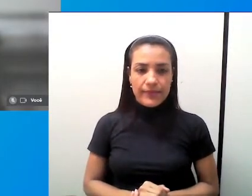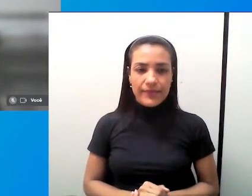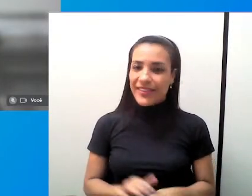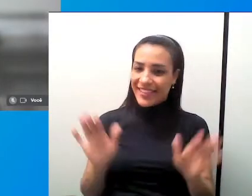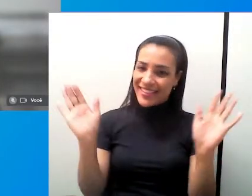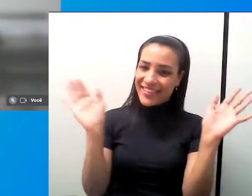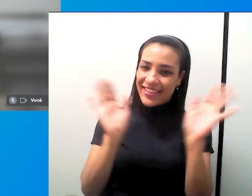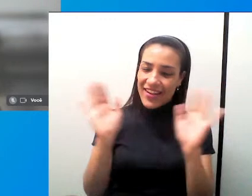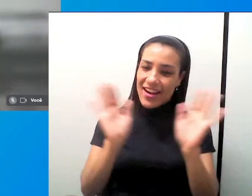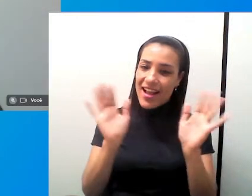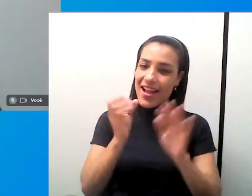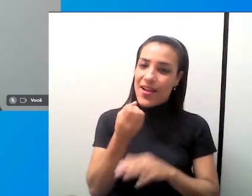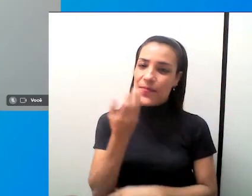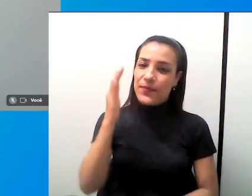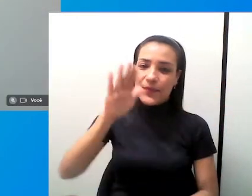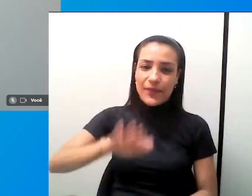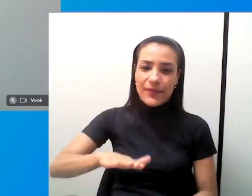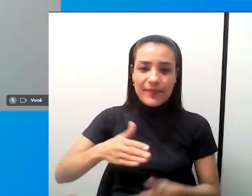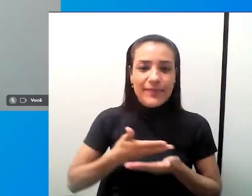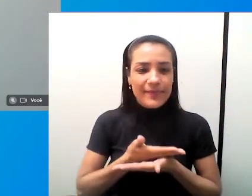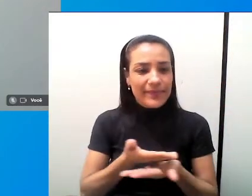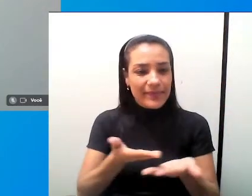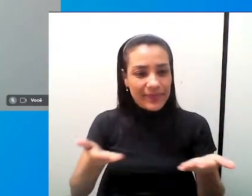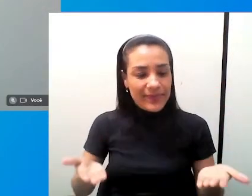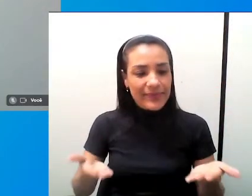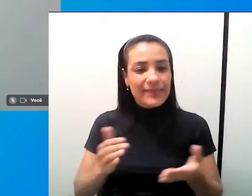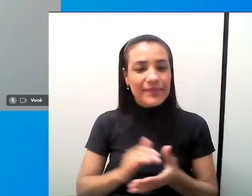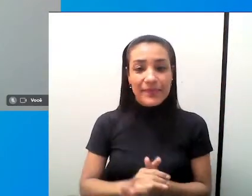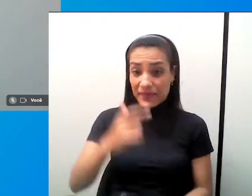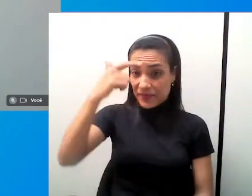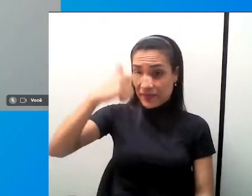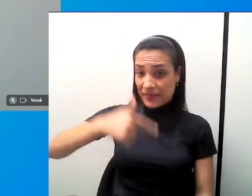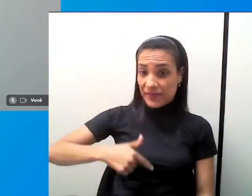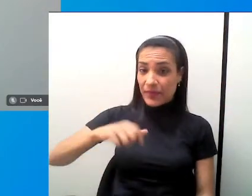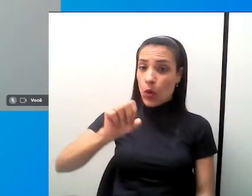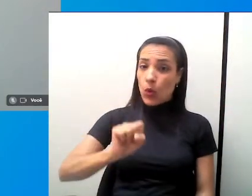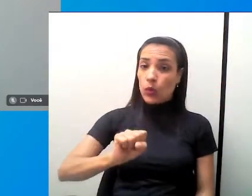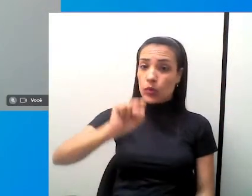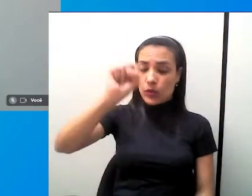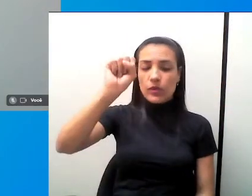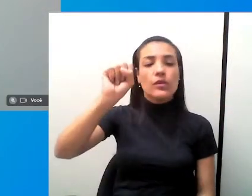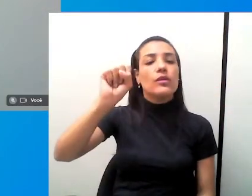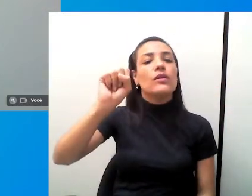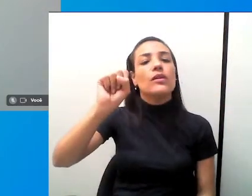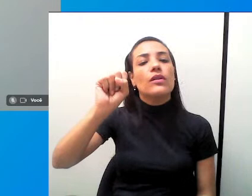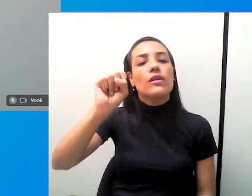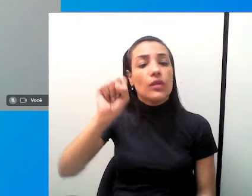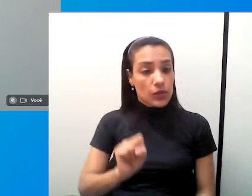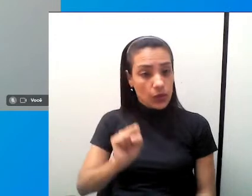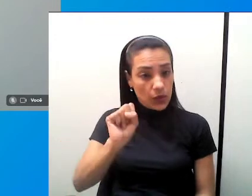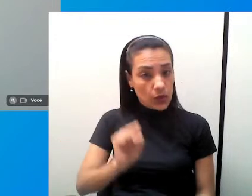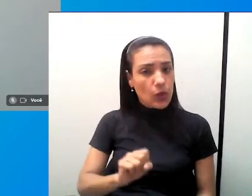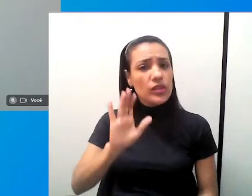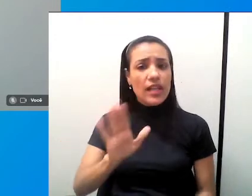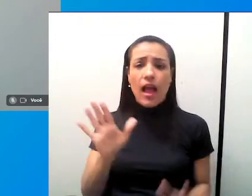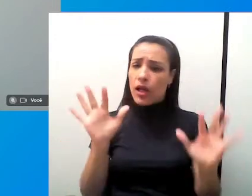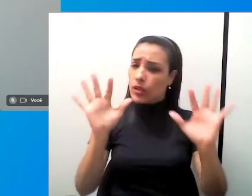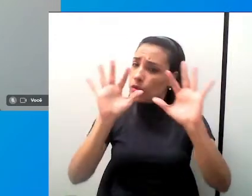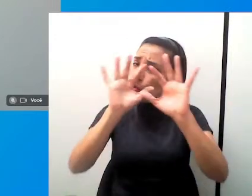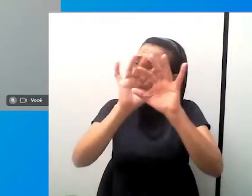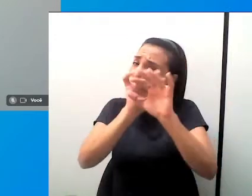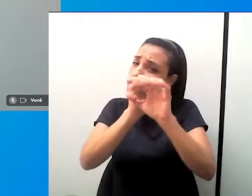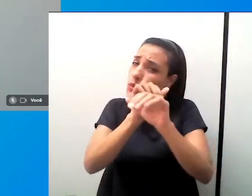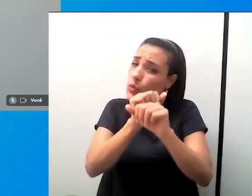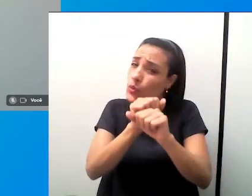Olá, boa tarde a todos. Aqui no Sul já é boa noite, né? Já está escuro, estamos no meio aqui de